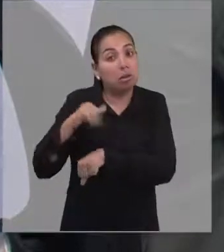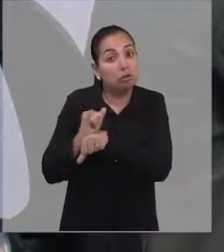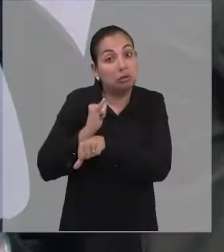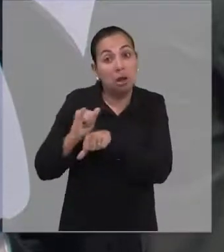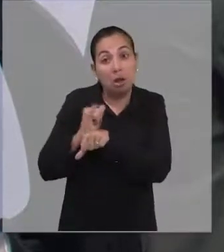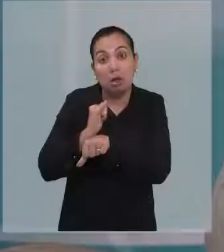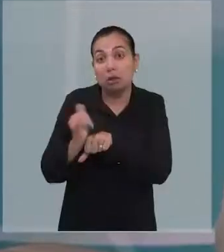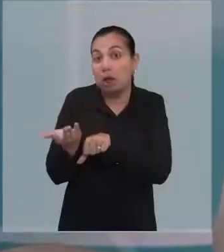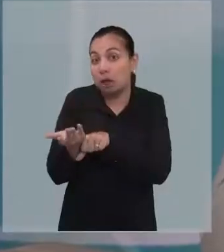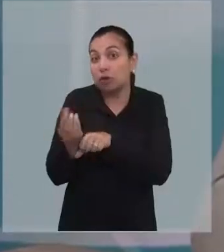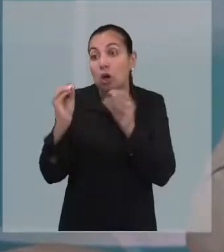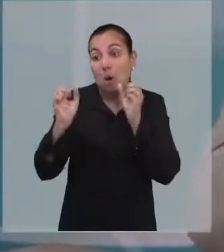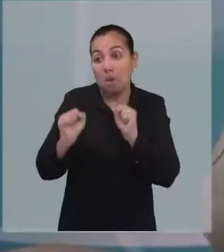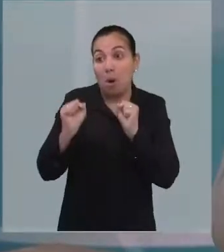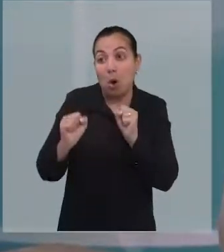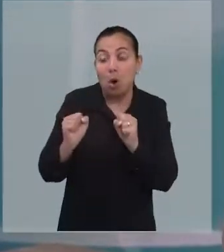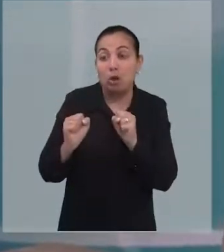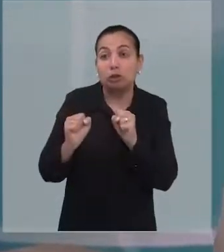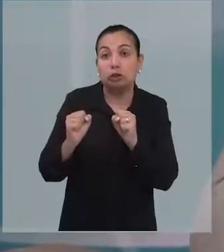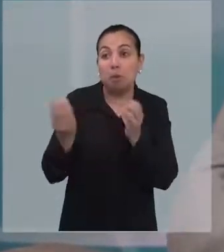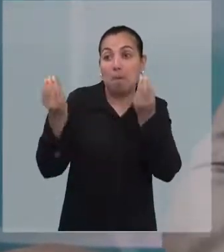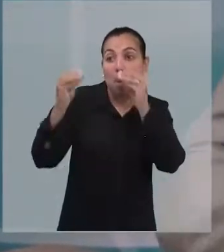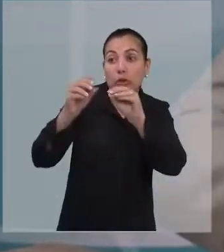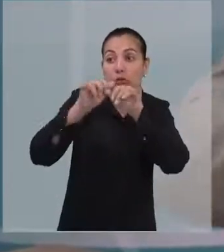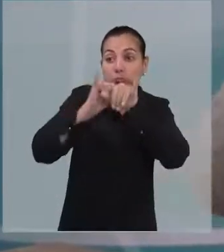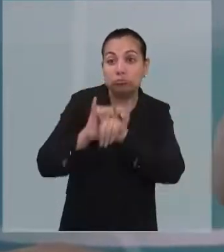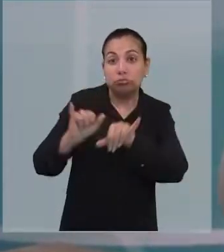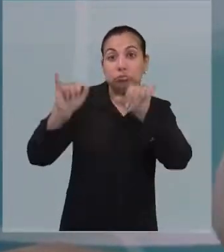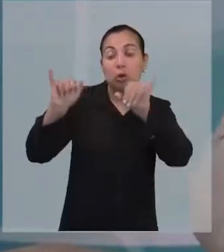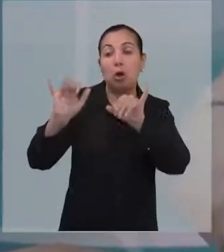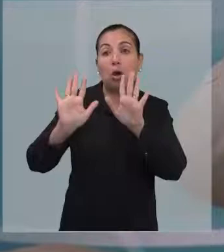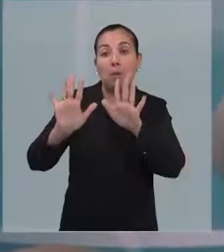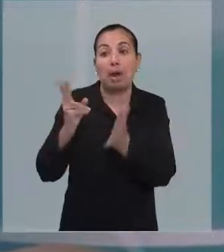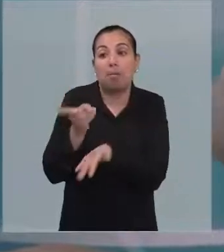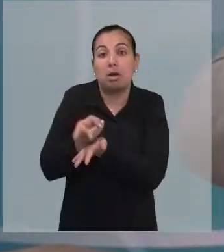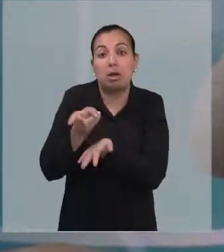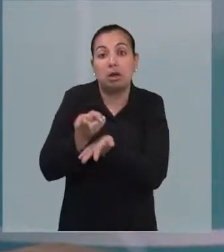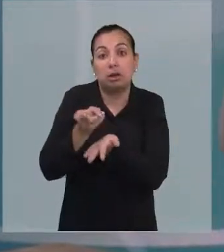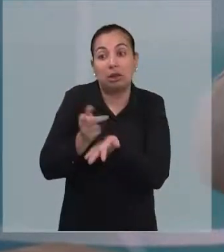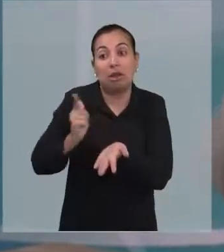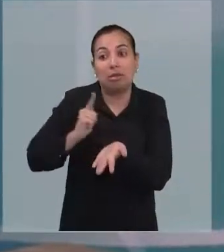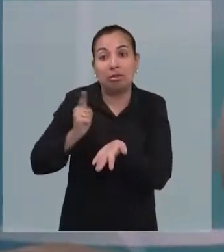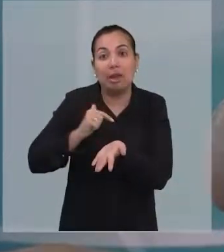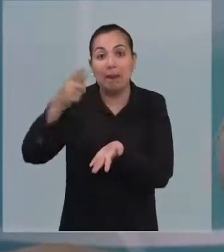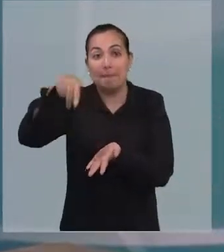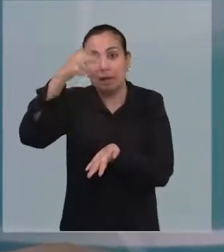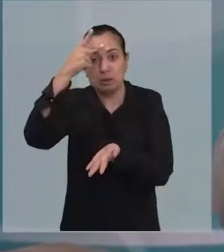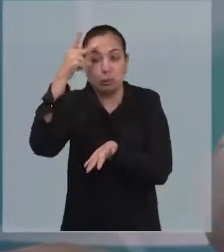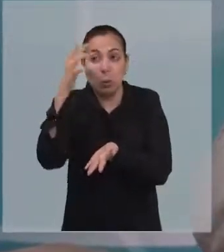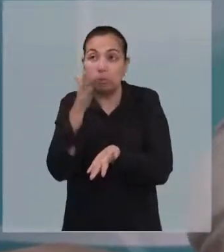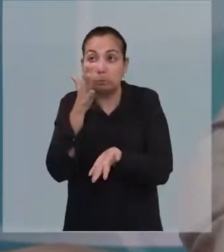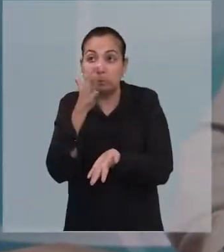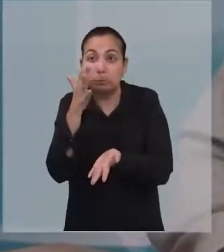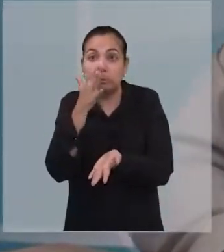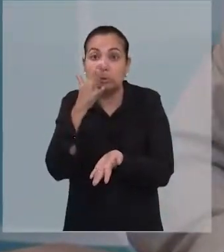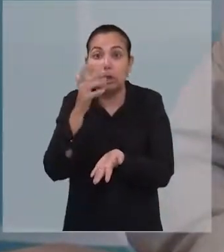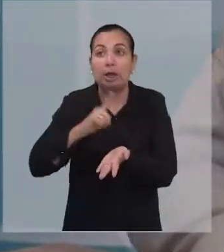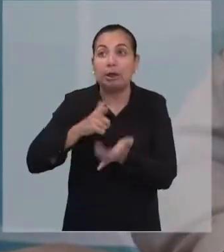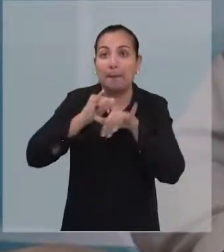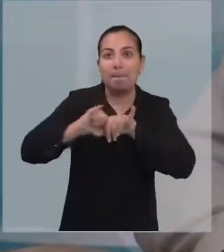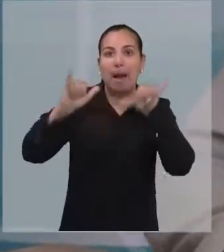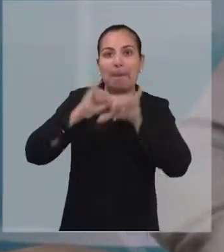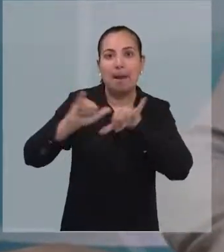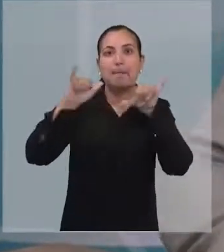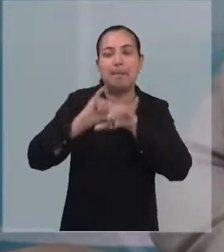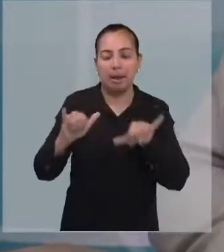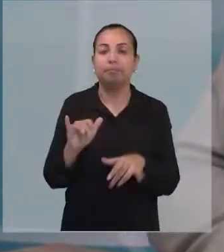de colocar homeopaticamente essas notícias para manter a notícia permanentemente em destaque.